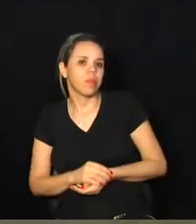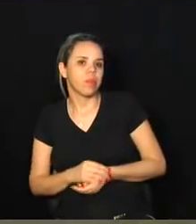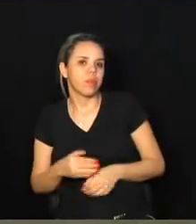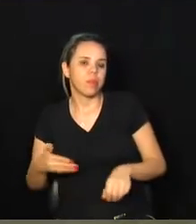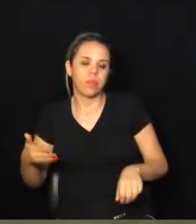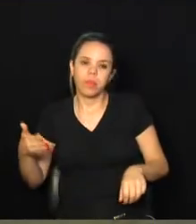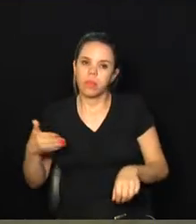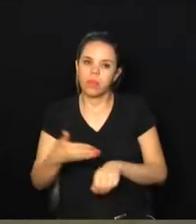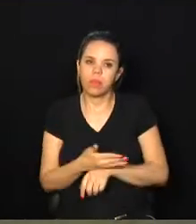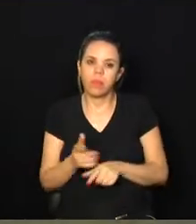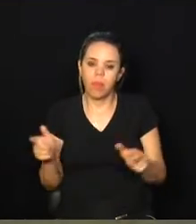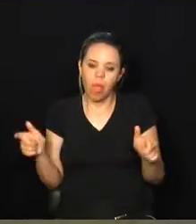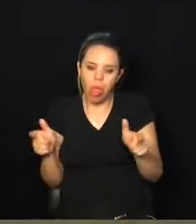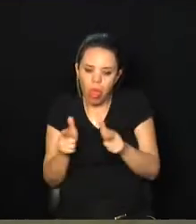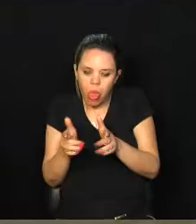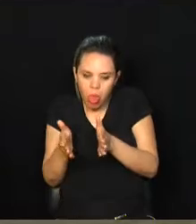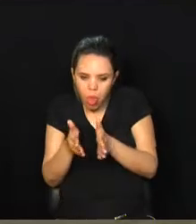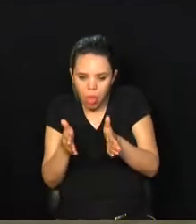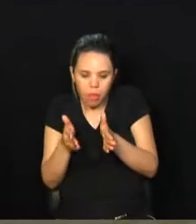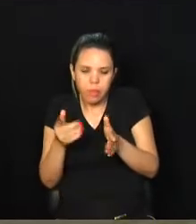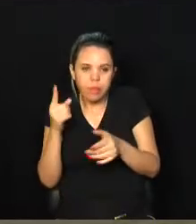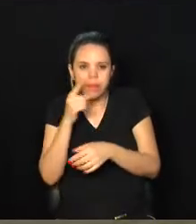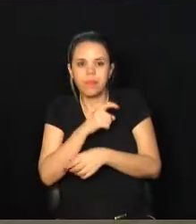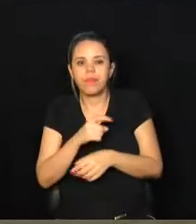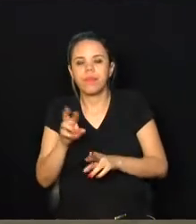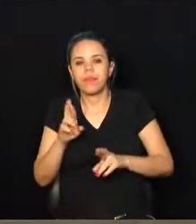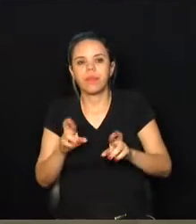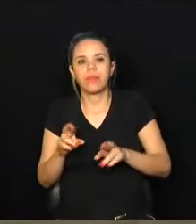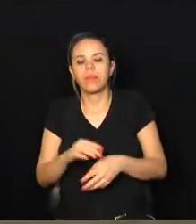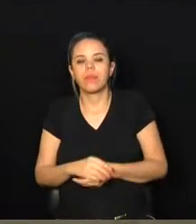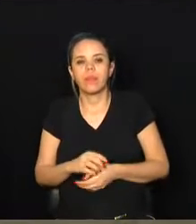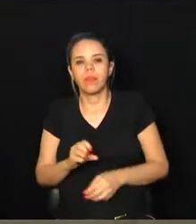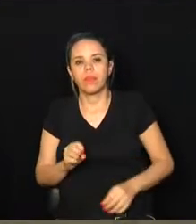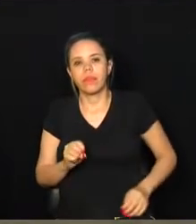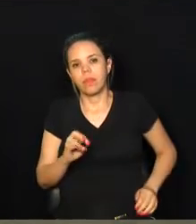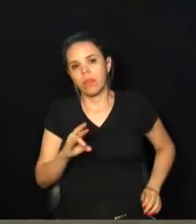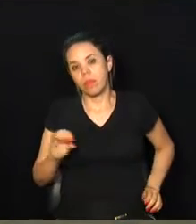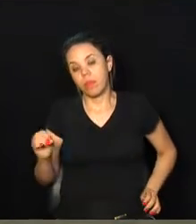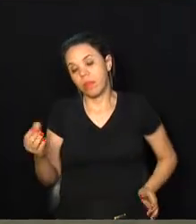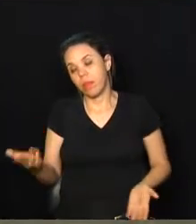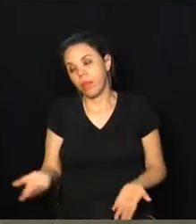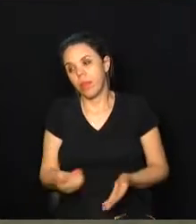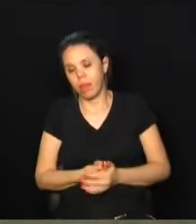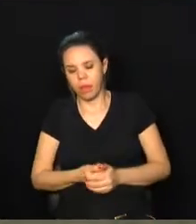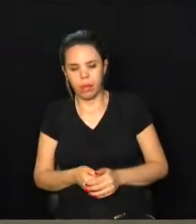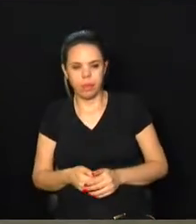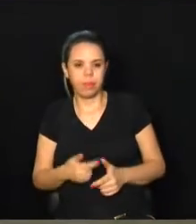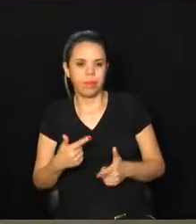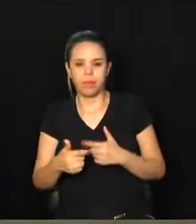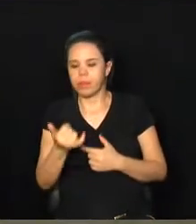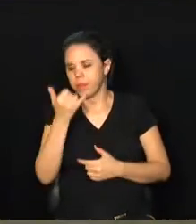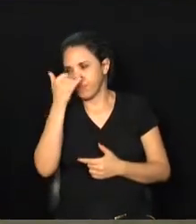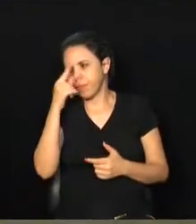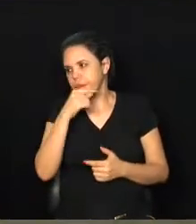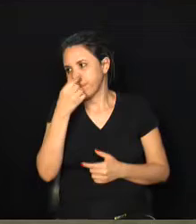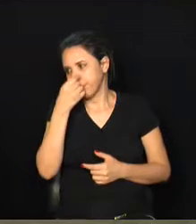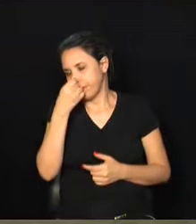Acesso à mesma estradinha do laboratório de Sírios. É uma tragédia isso, eu